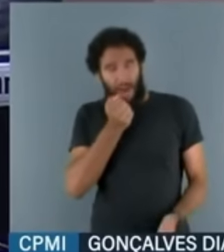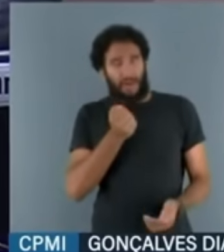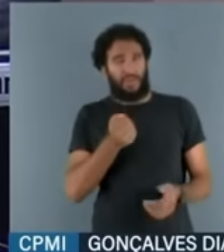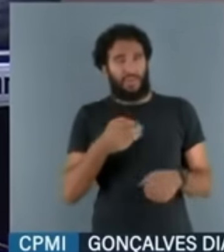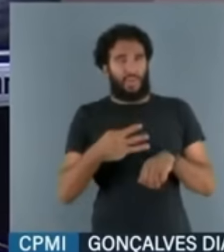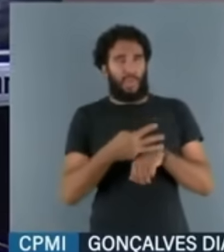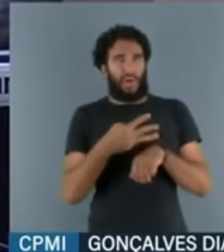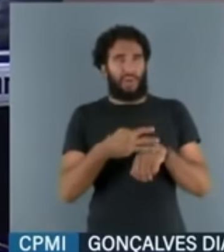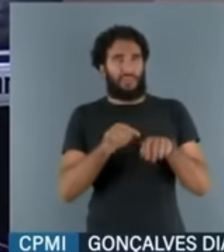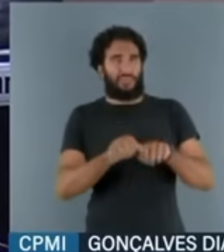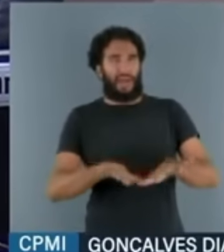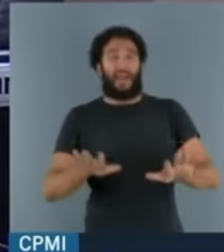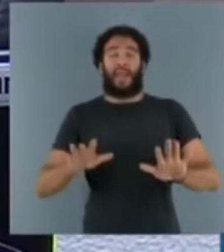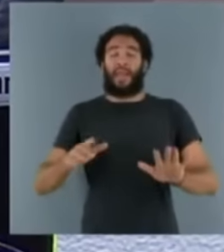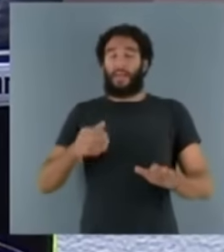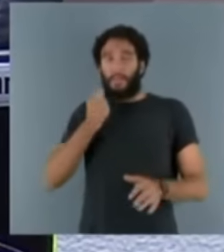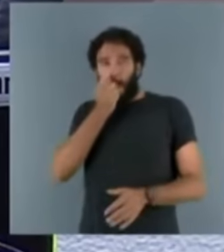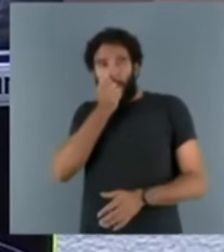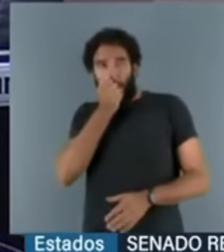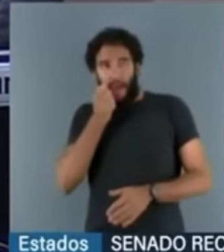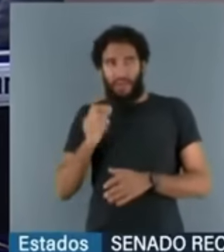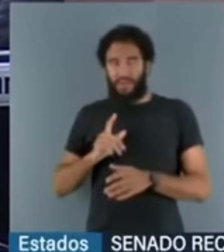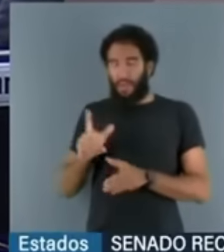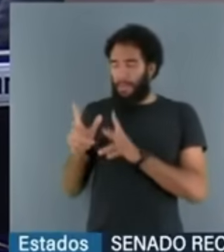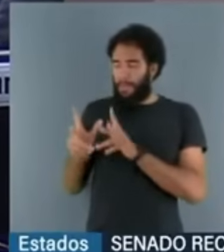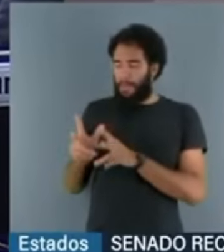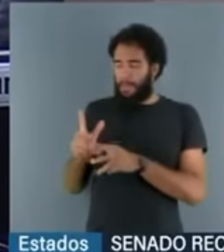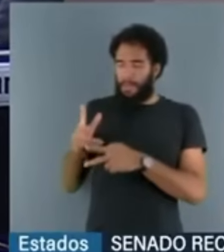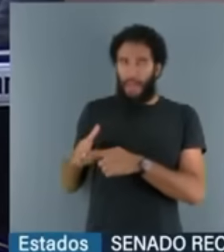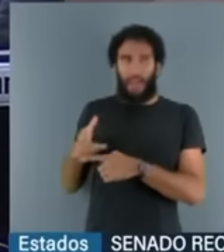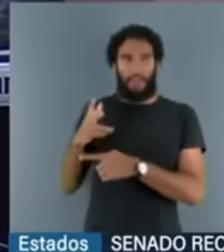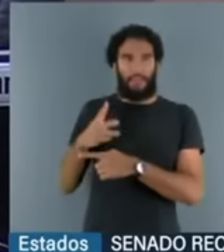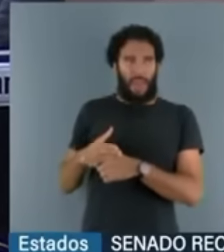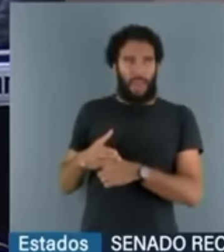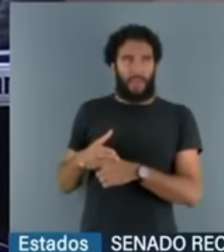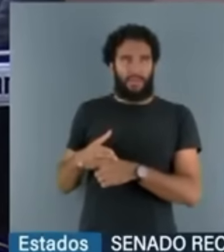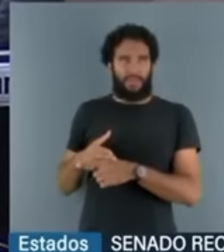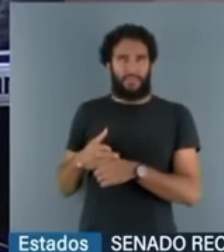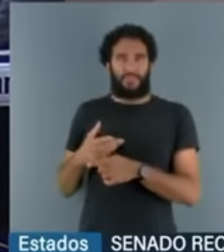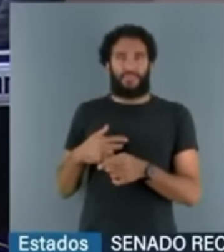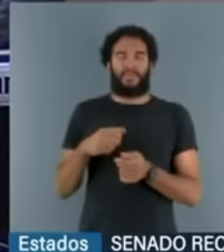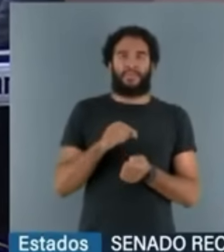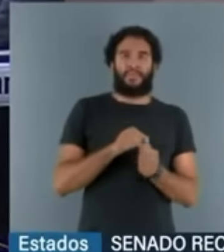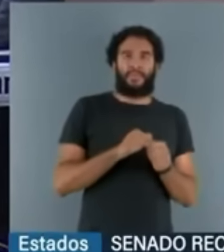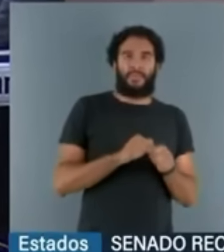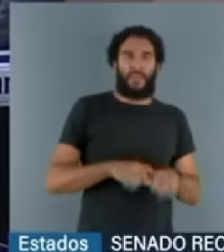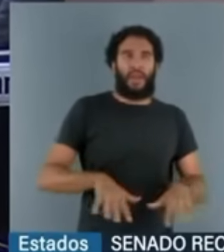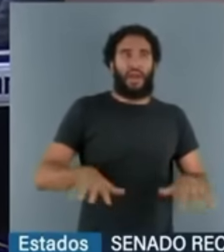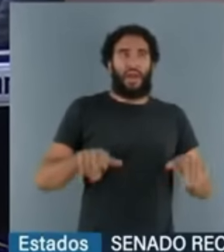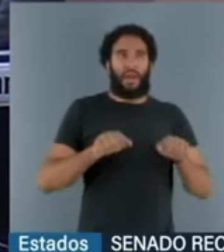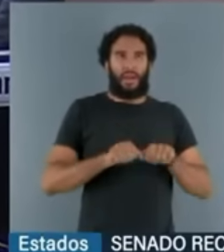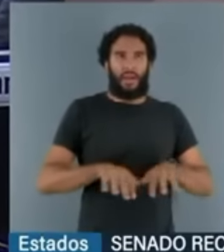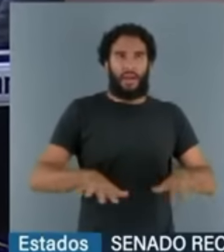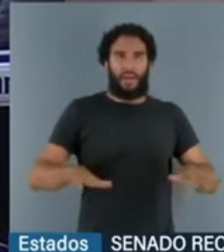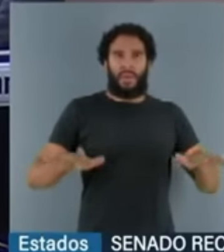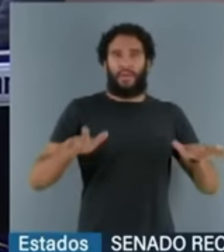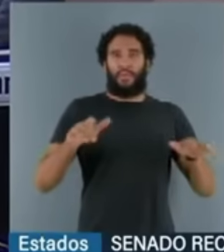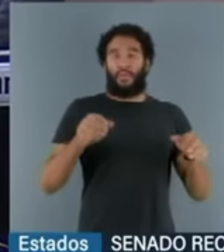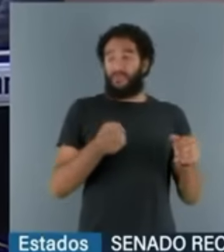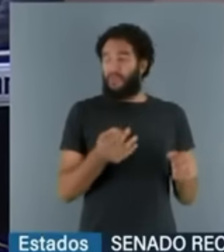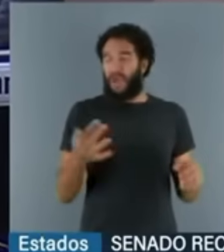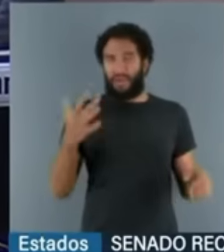disse, editados, áudios fakes, sendo transferidos e compartilhados por membros do alto escalão